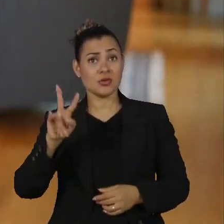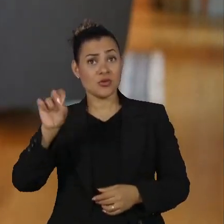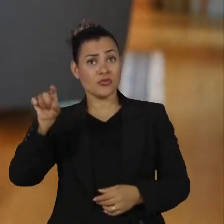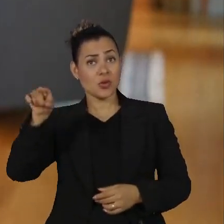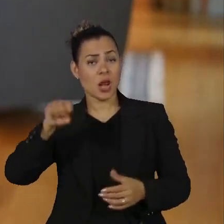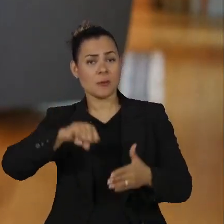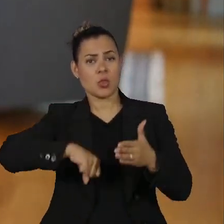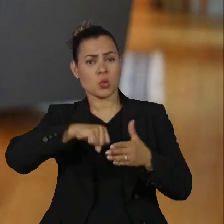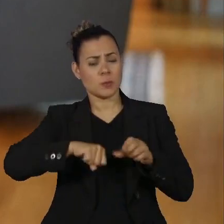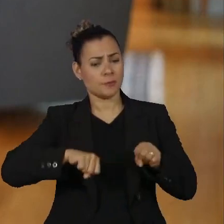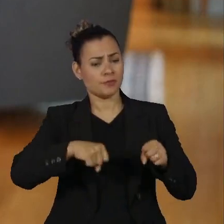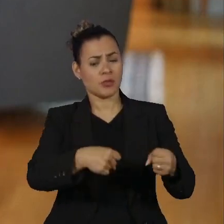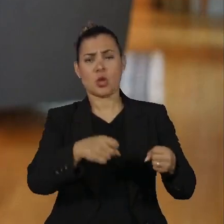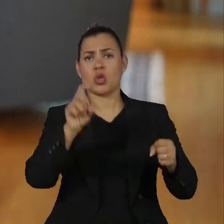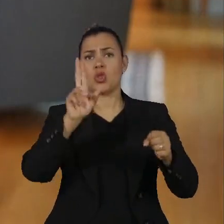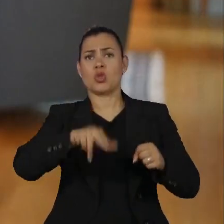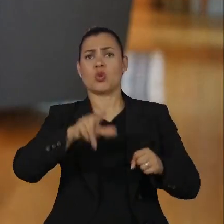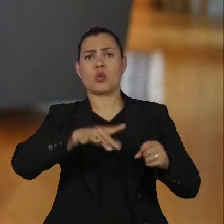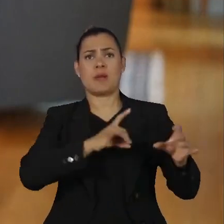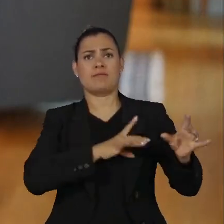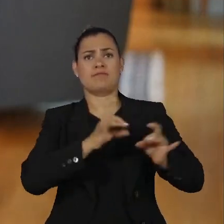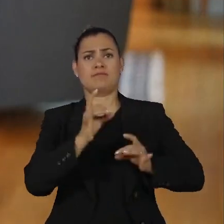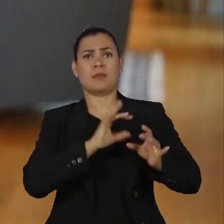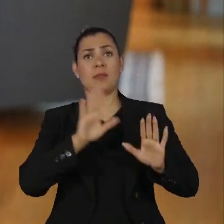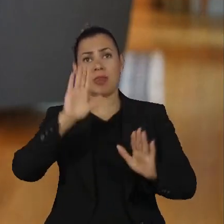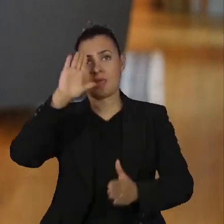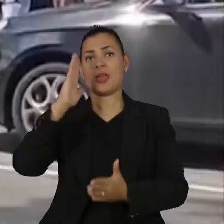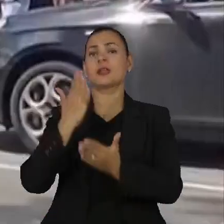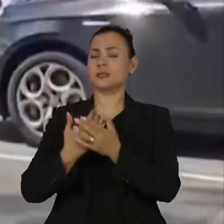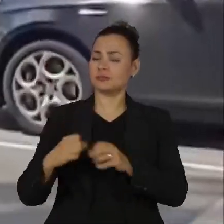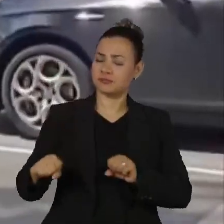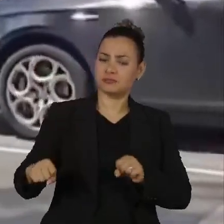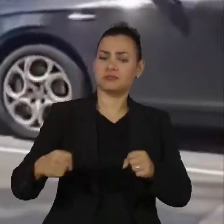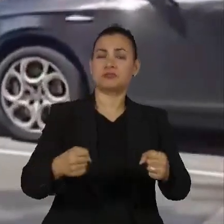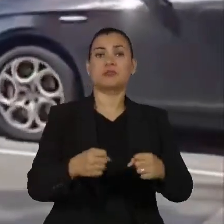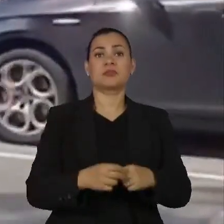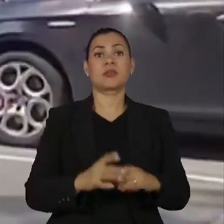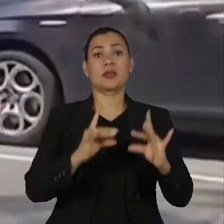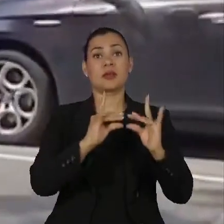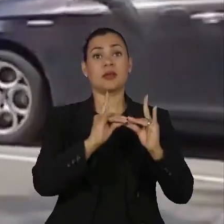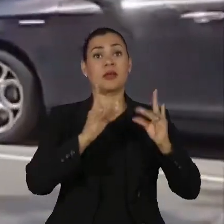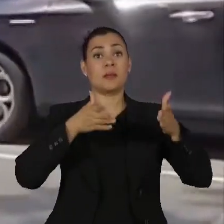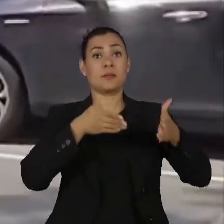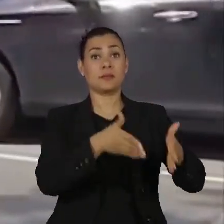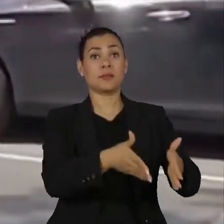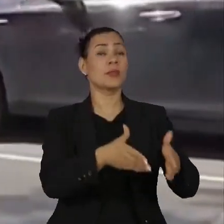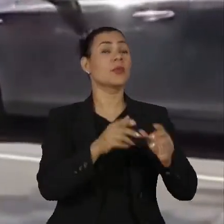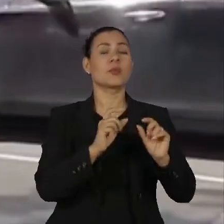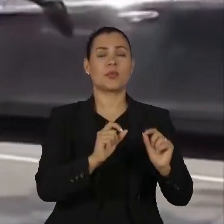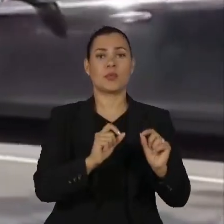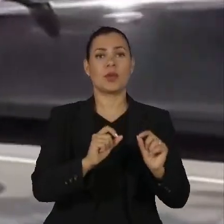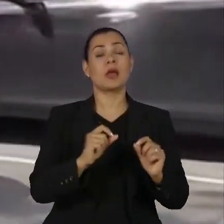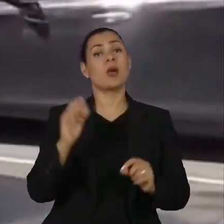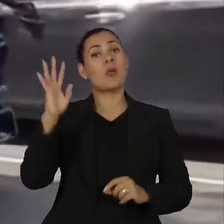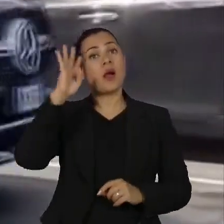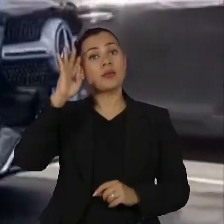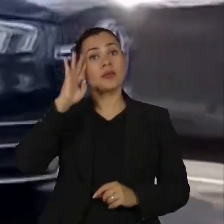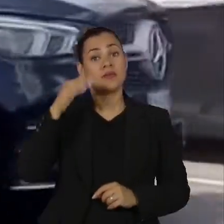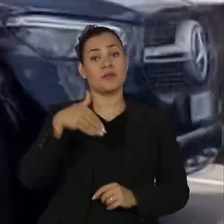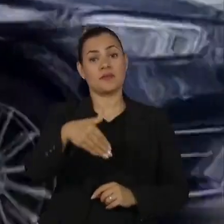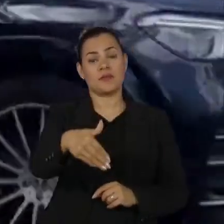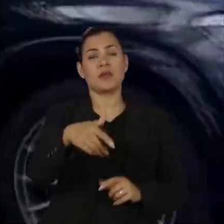lutador e que nunca temeu defender o que acreditava o funeral os cone será na quarta-feira